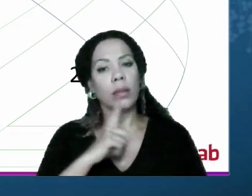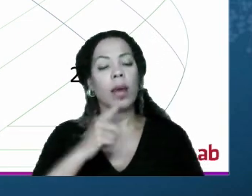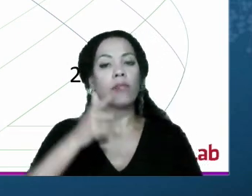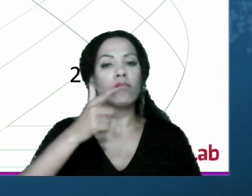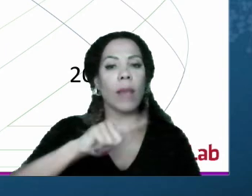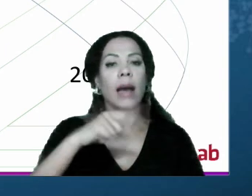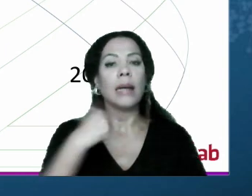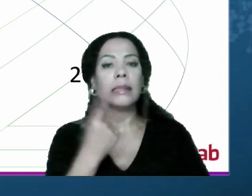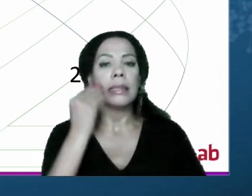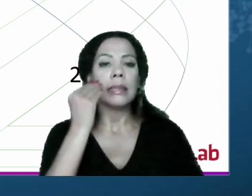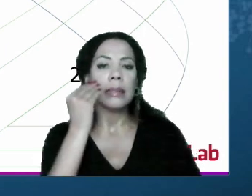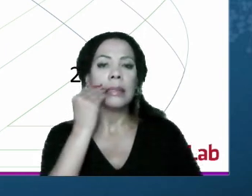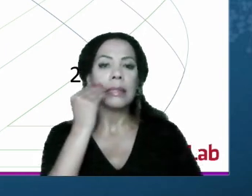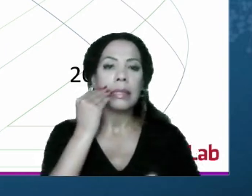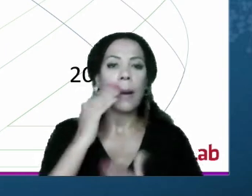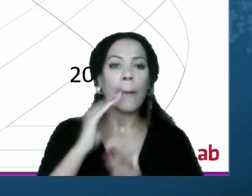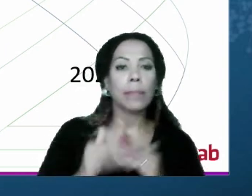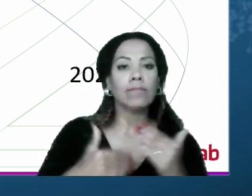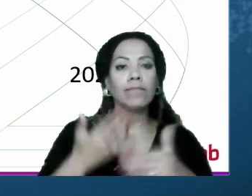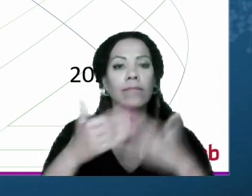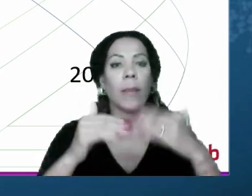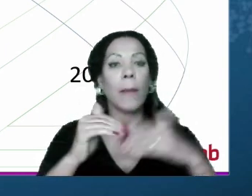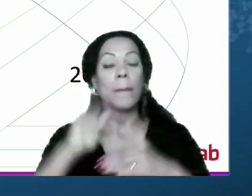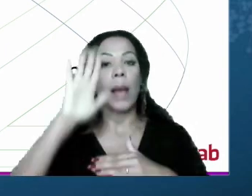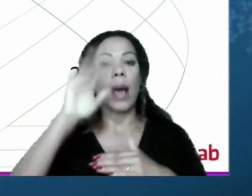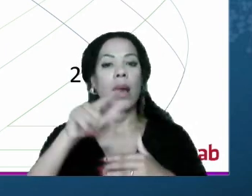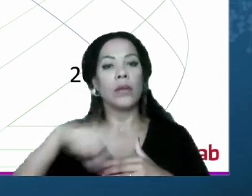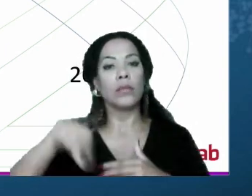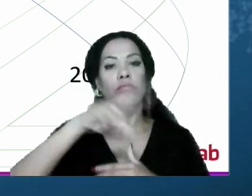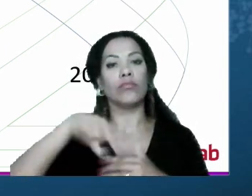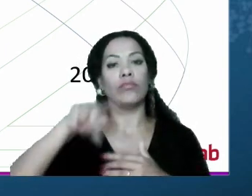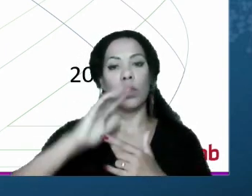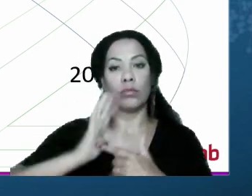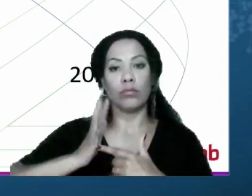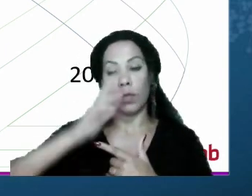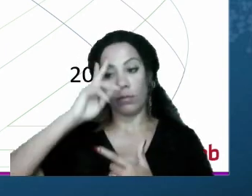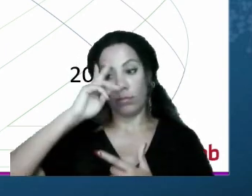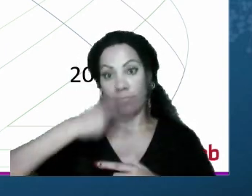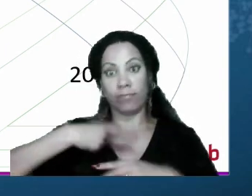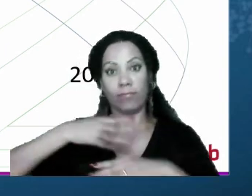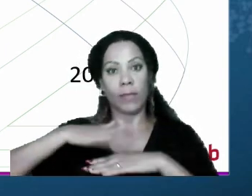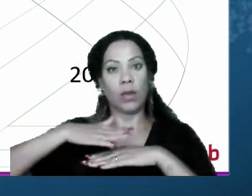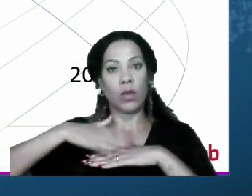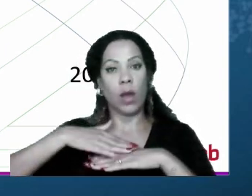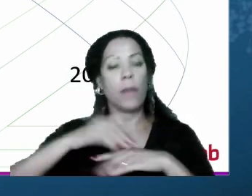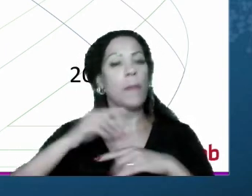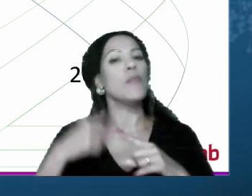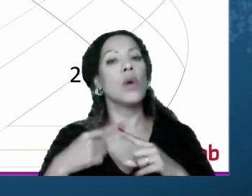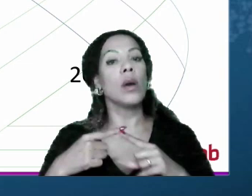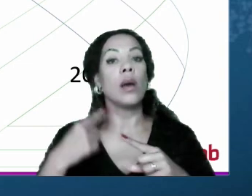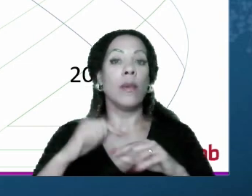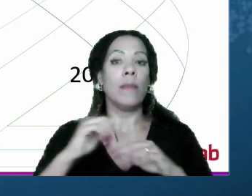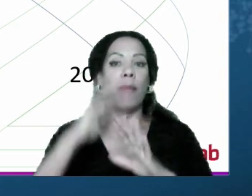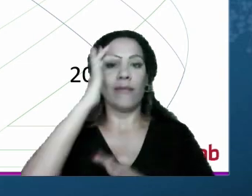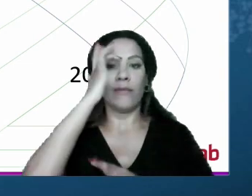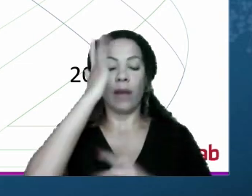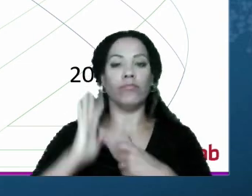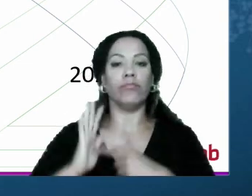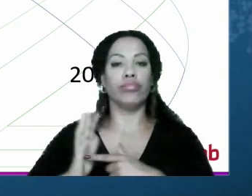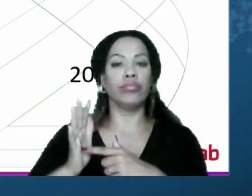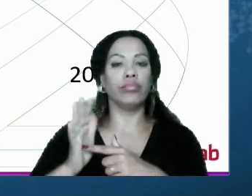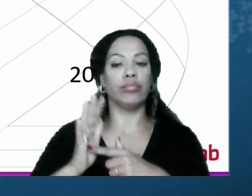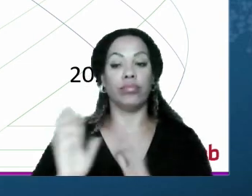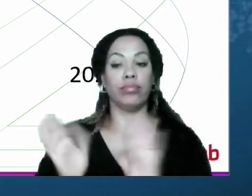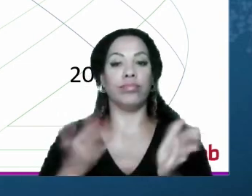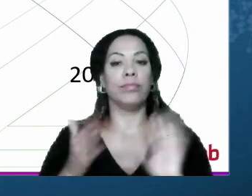um desenvolvimento mais consistente com essas máquinas autômatas para facilitar o processo. Isso